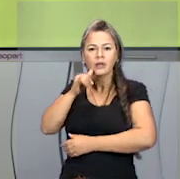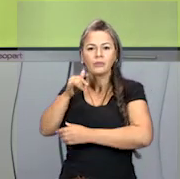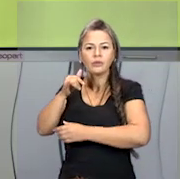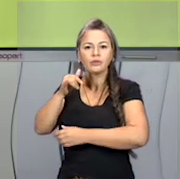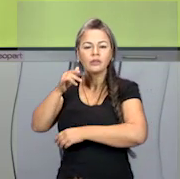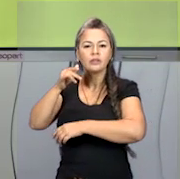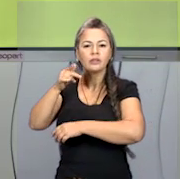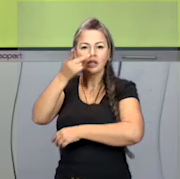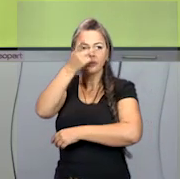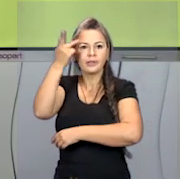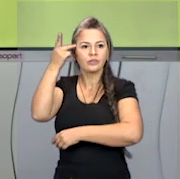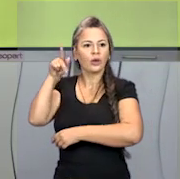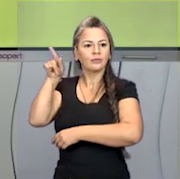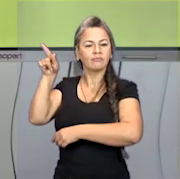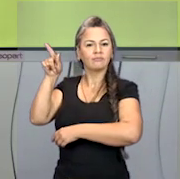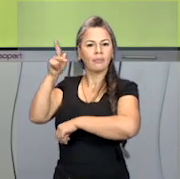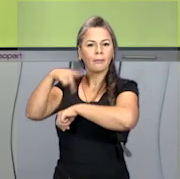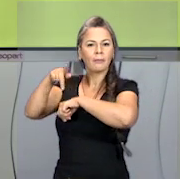o Brasil,